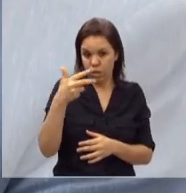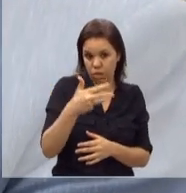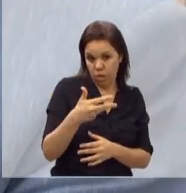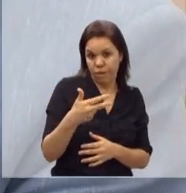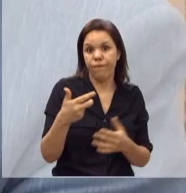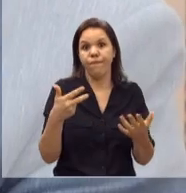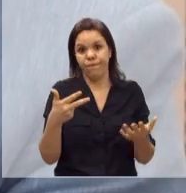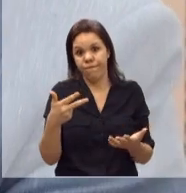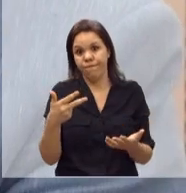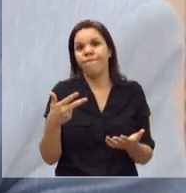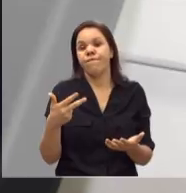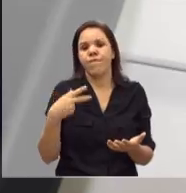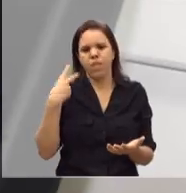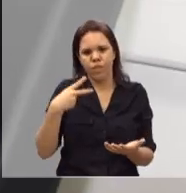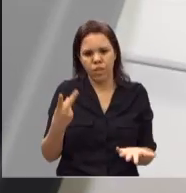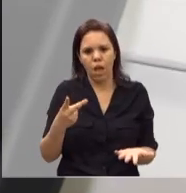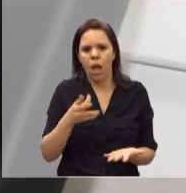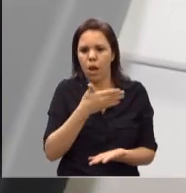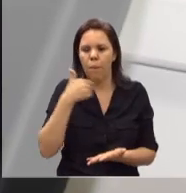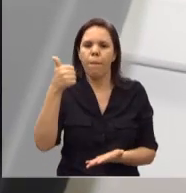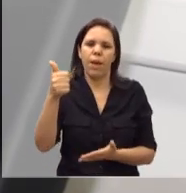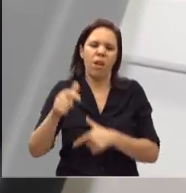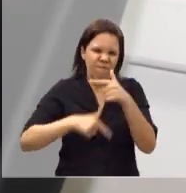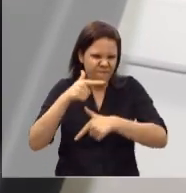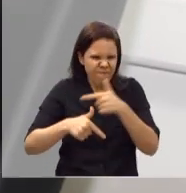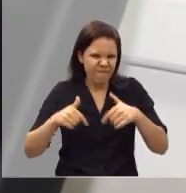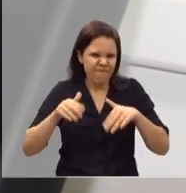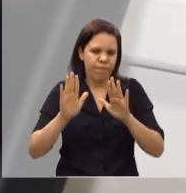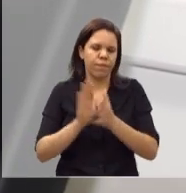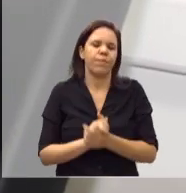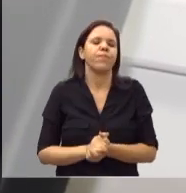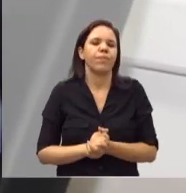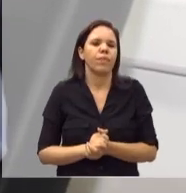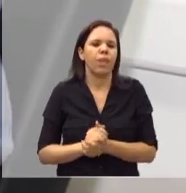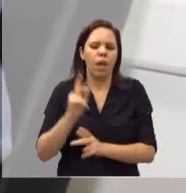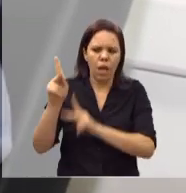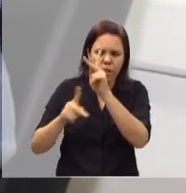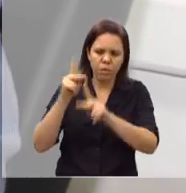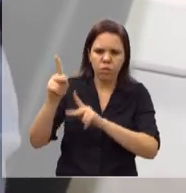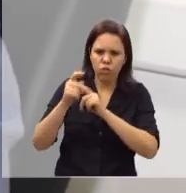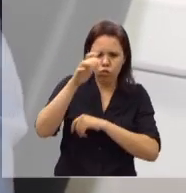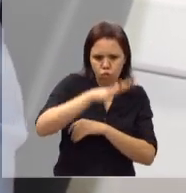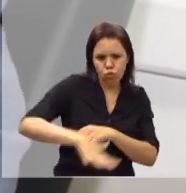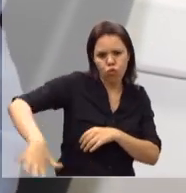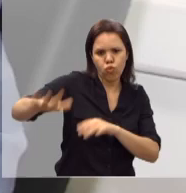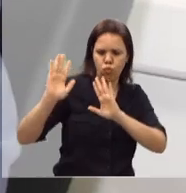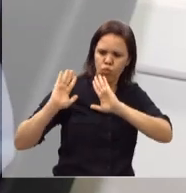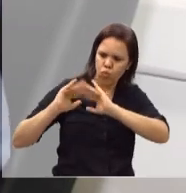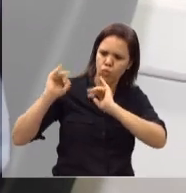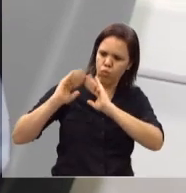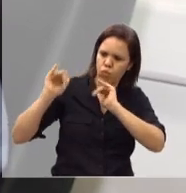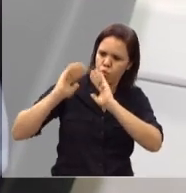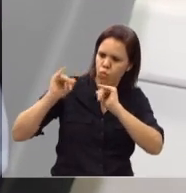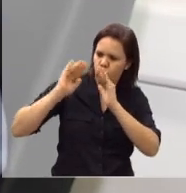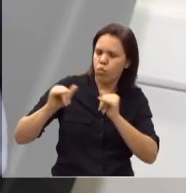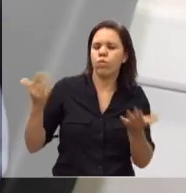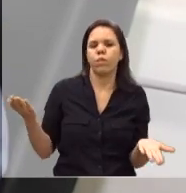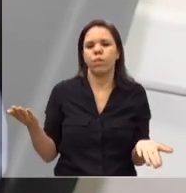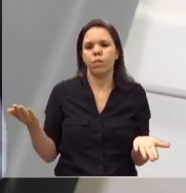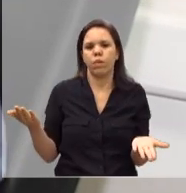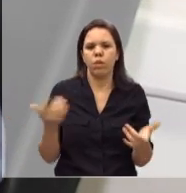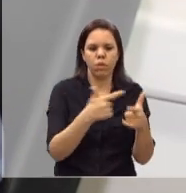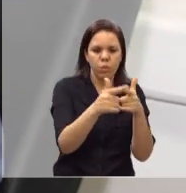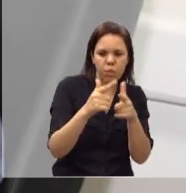mais efetivos. A solicitação da população, os problemas, eles também mudaram? Eles ficaram